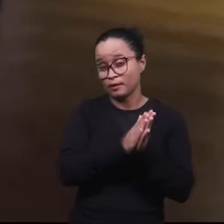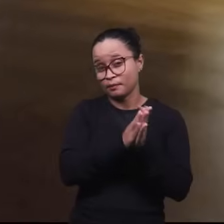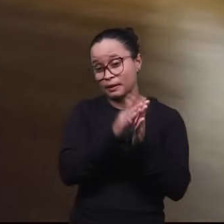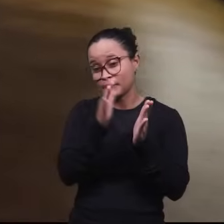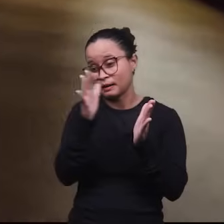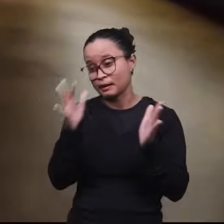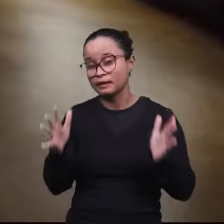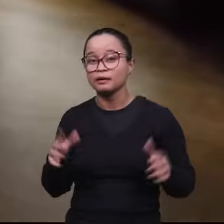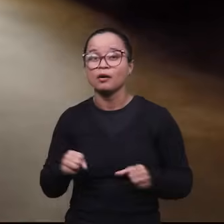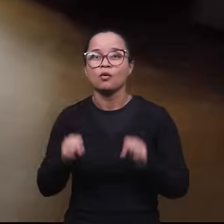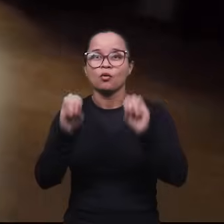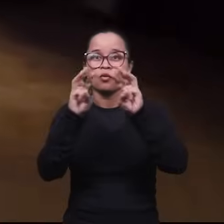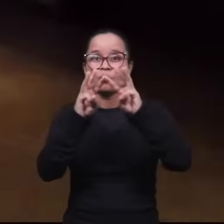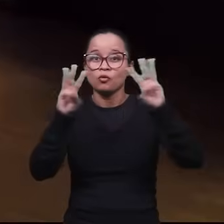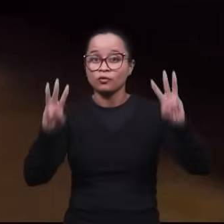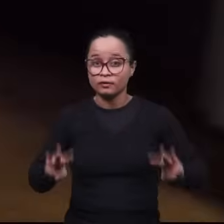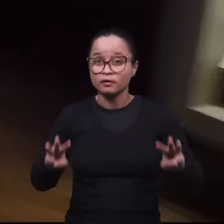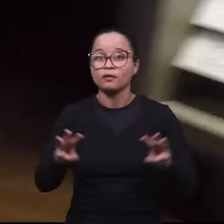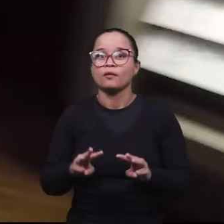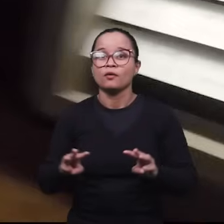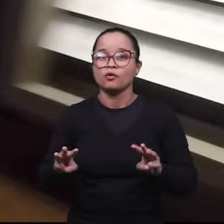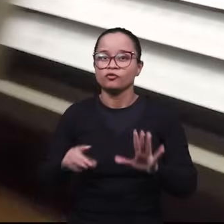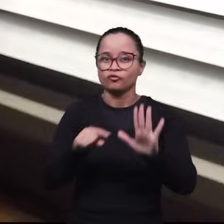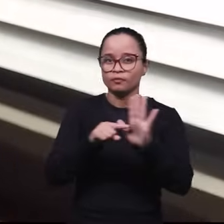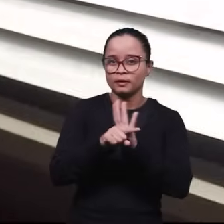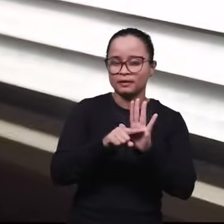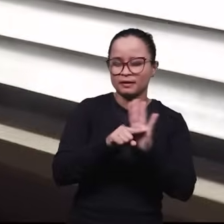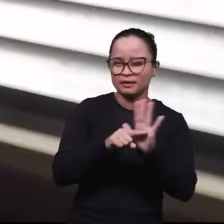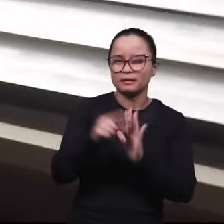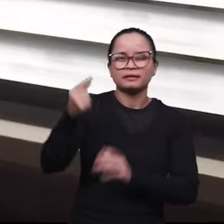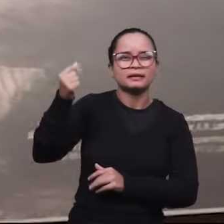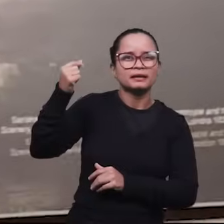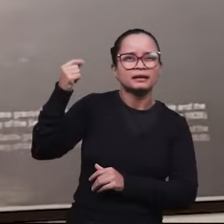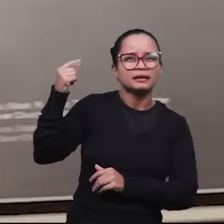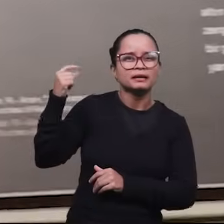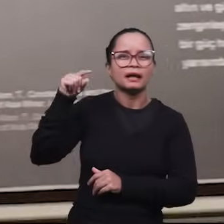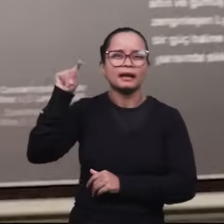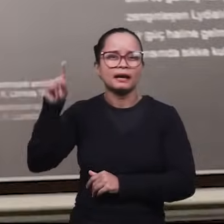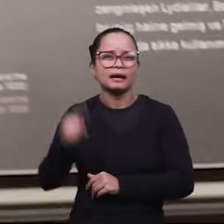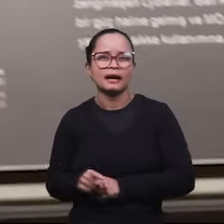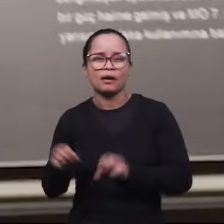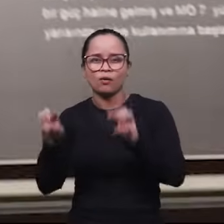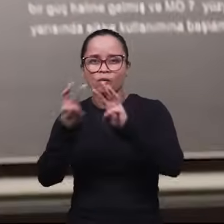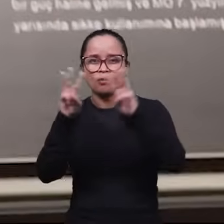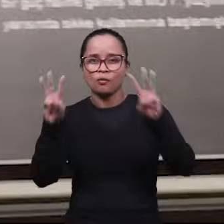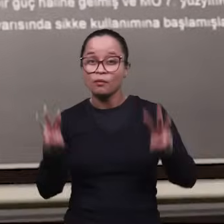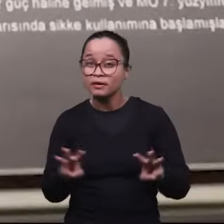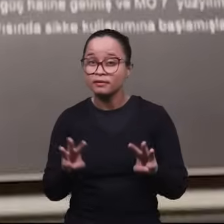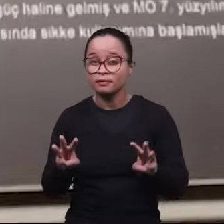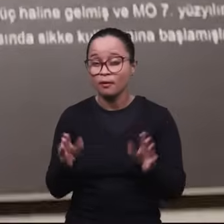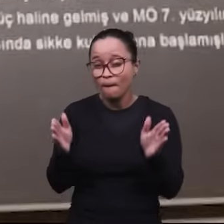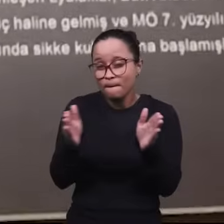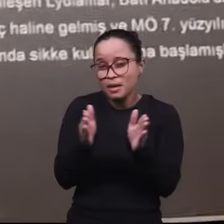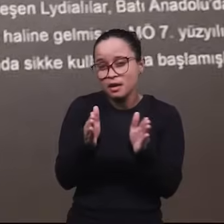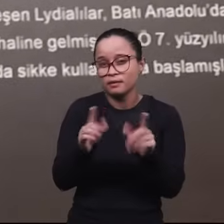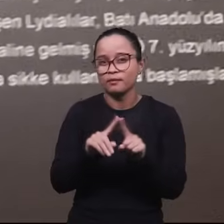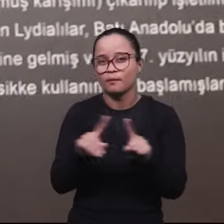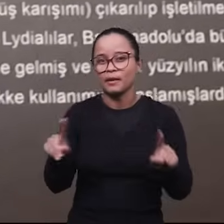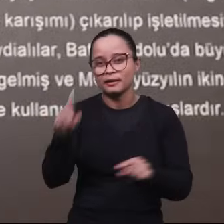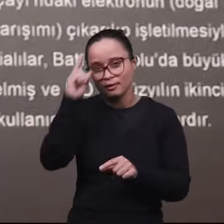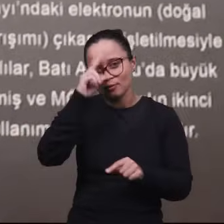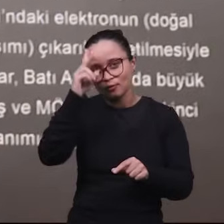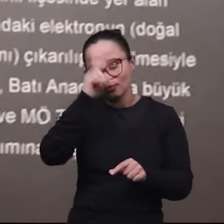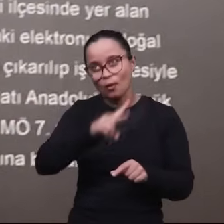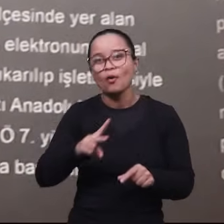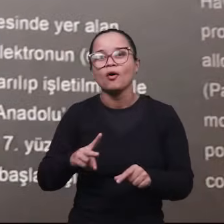de Istambul, o Museu de Arqueologia de Istambul é um museu pequeno, mas tem uma história muito grande que não